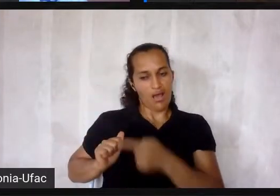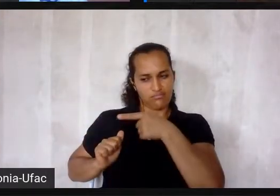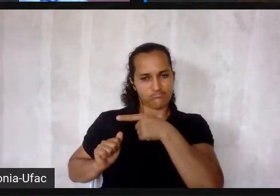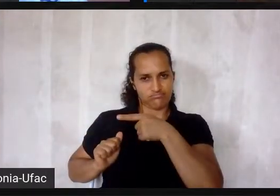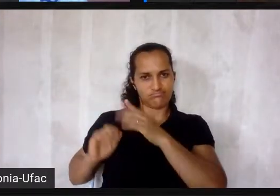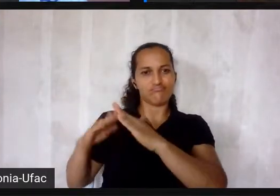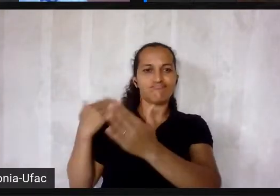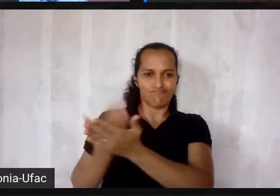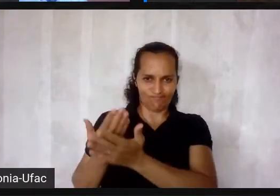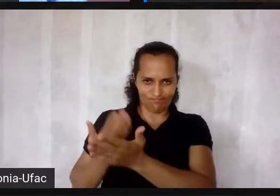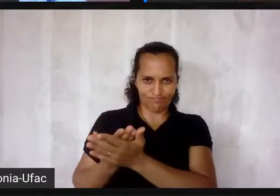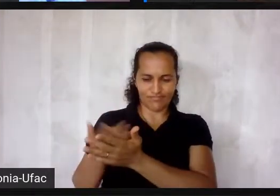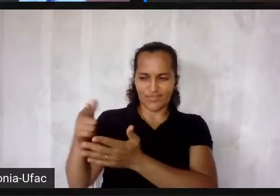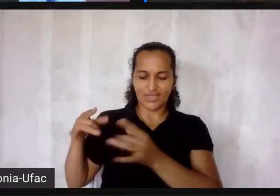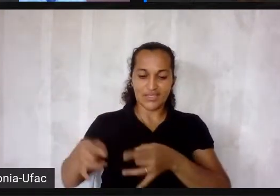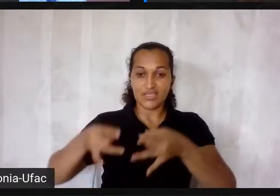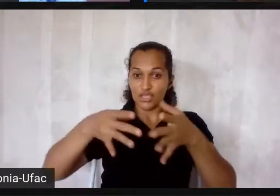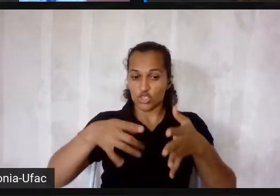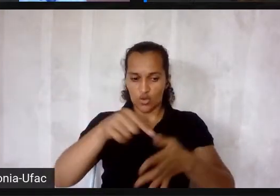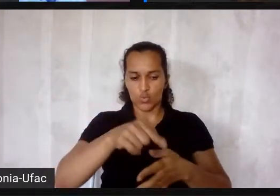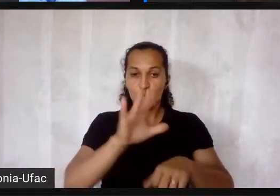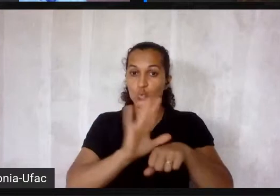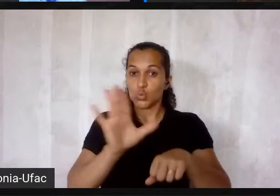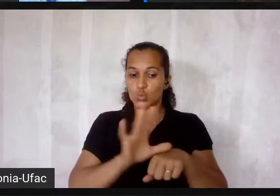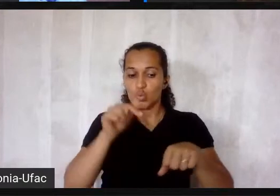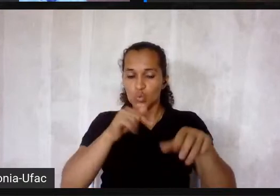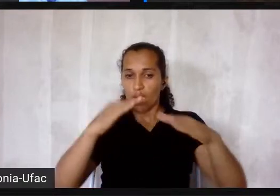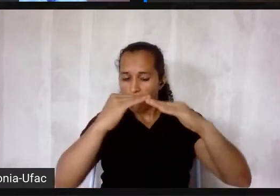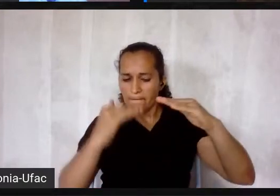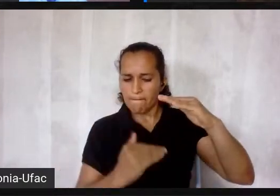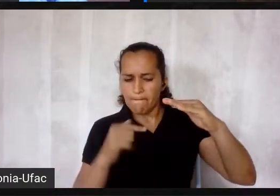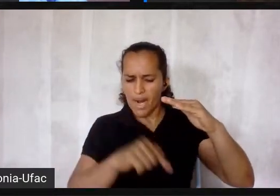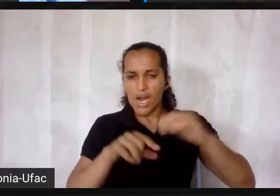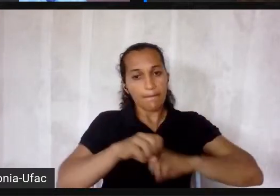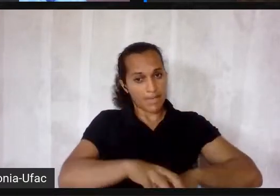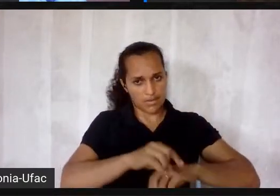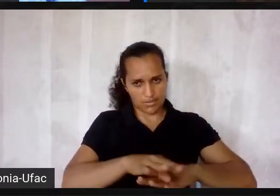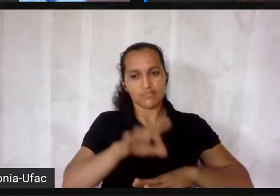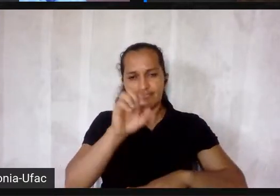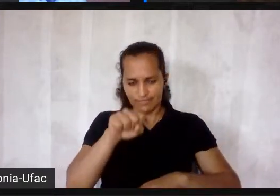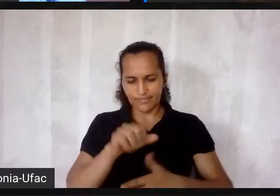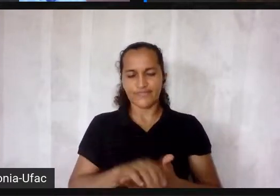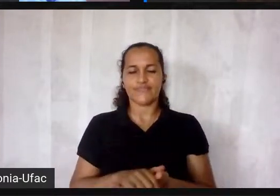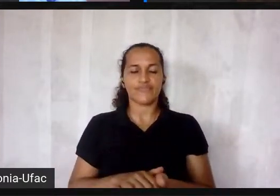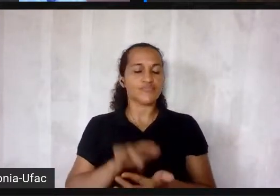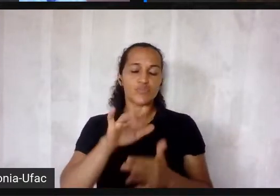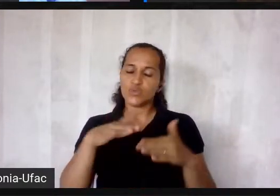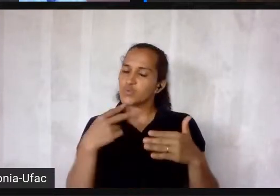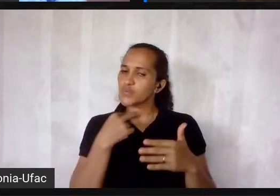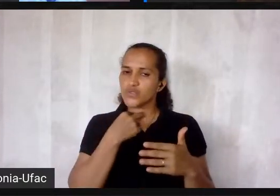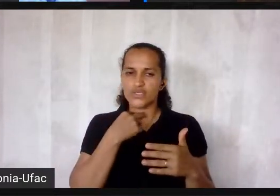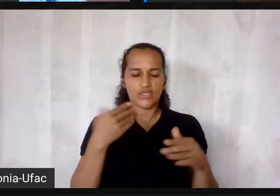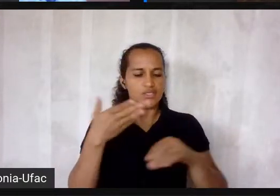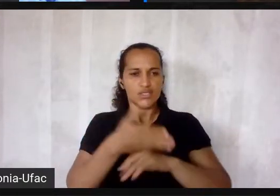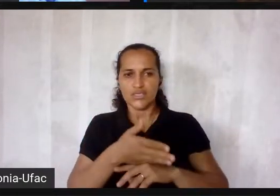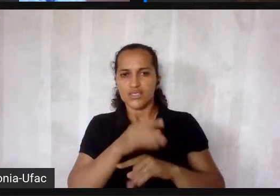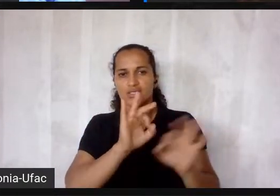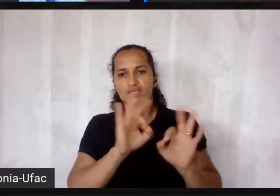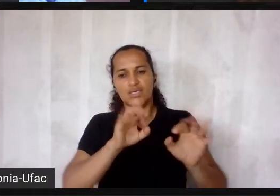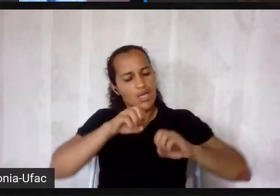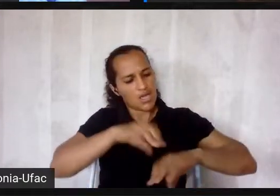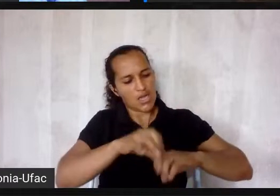mais menores para dar aula, quando ele não podia ir, para dar aula de matemática.